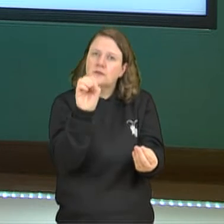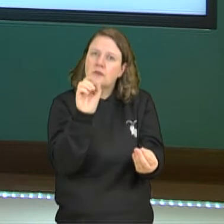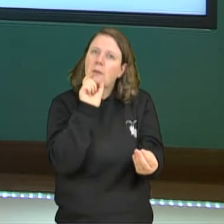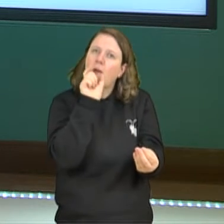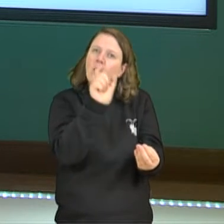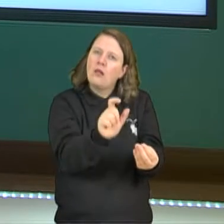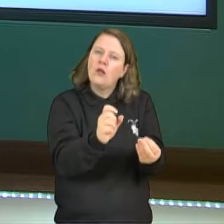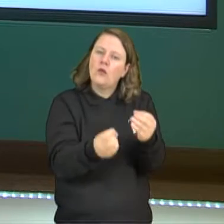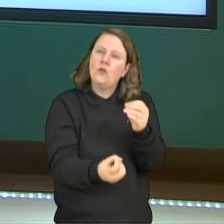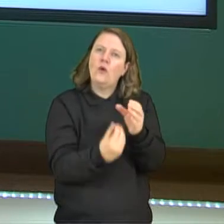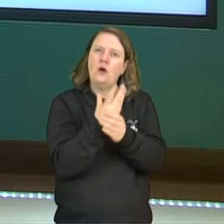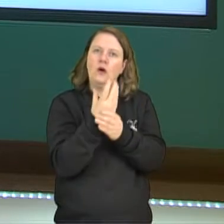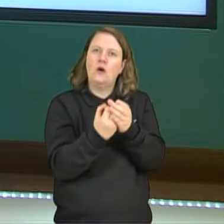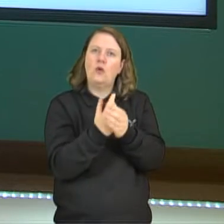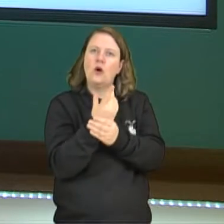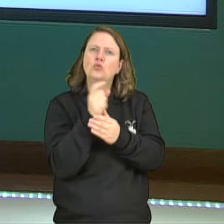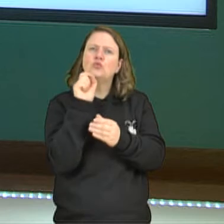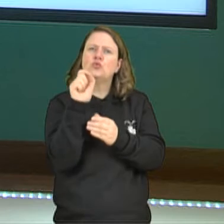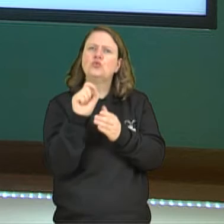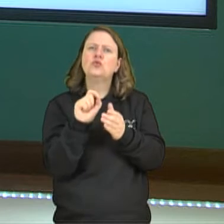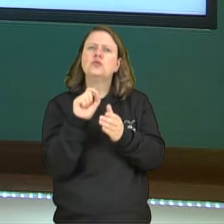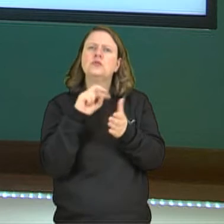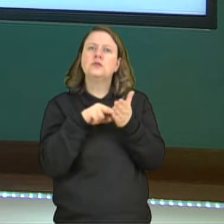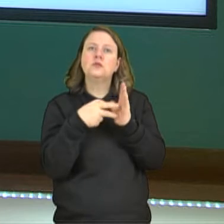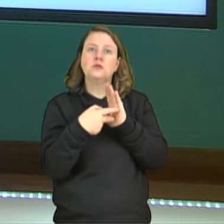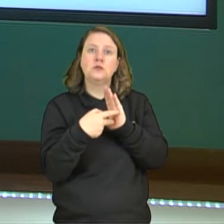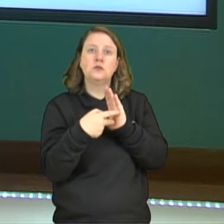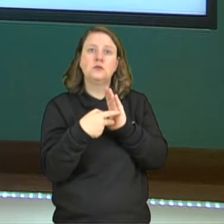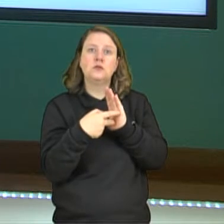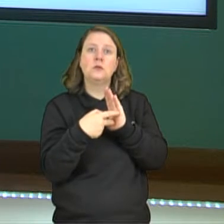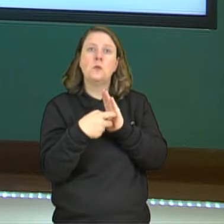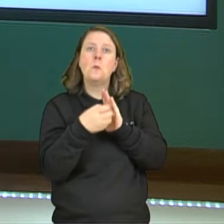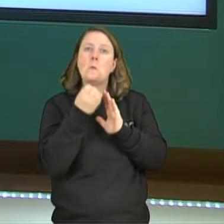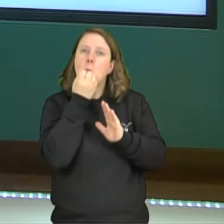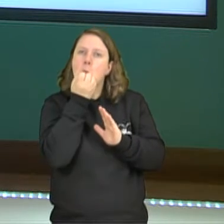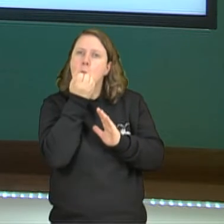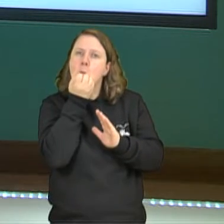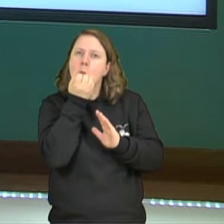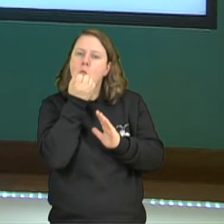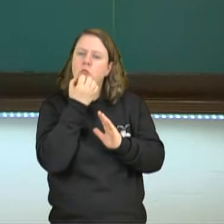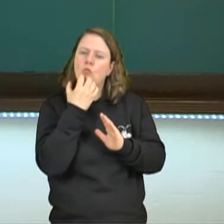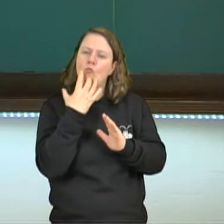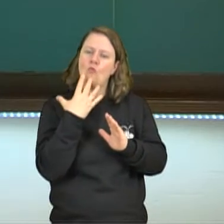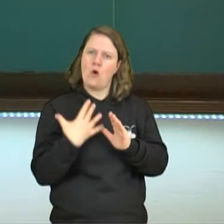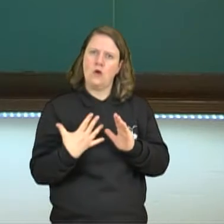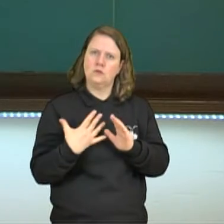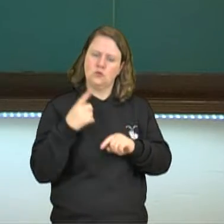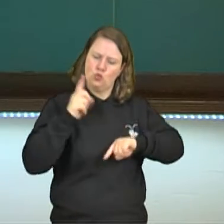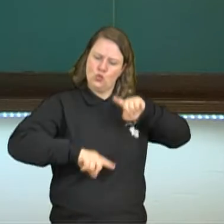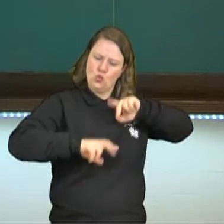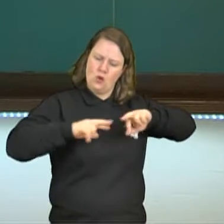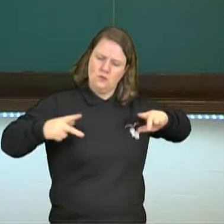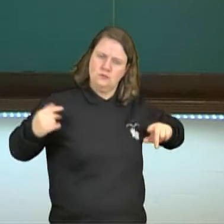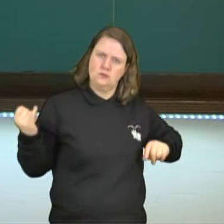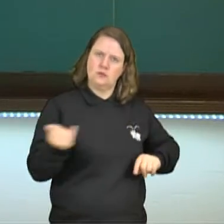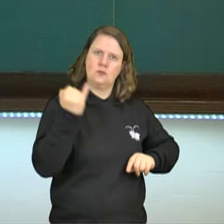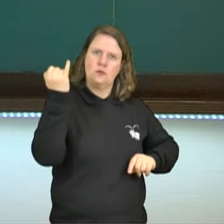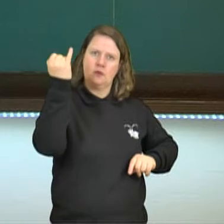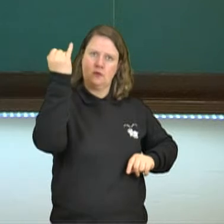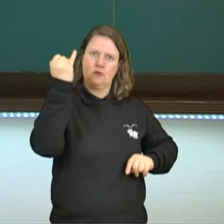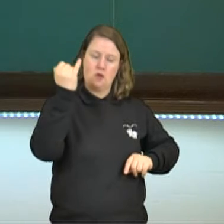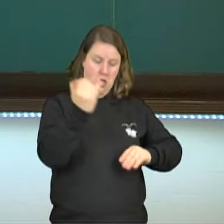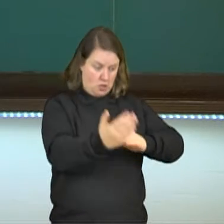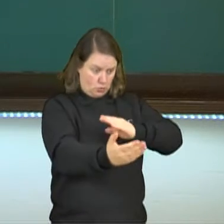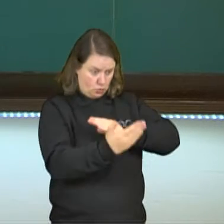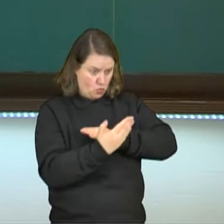palavra de origem germânica que significa bem de importância. Então, ao colaborar com Carlos Magno,